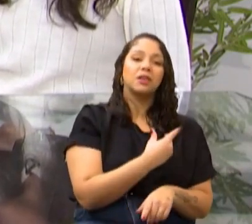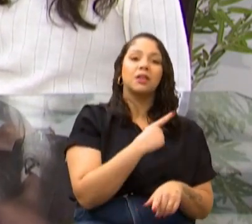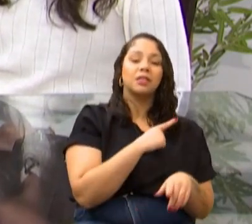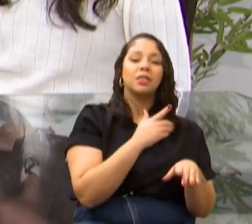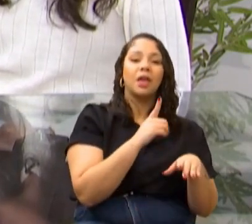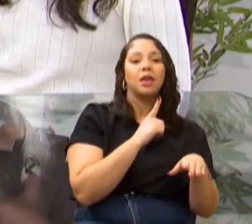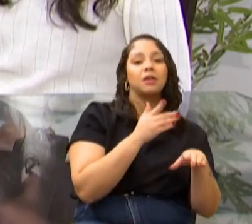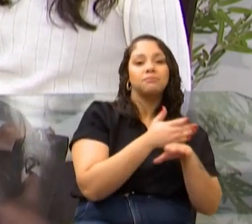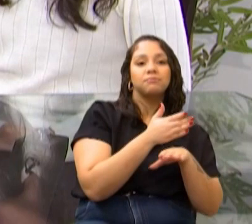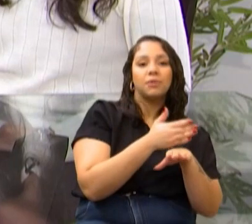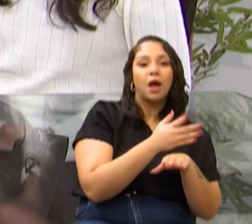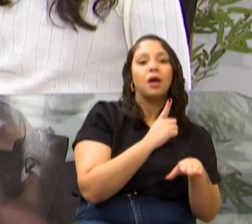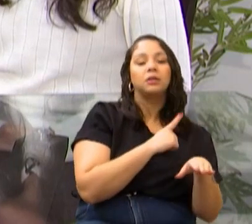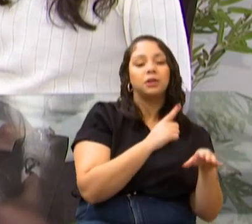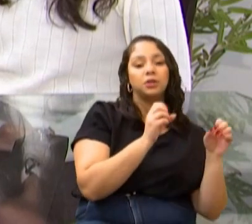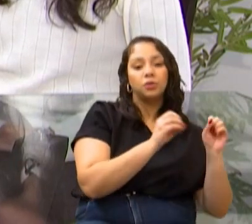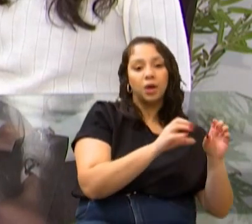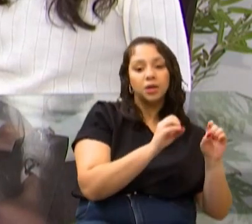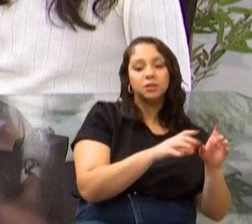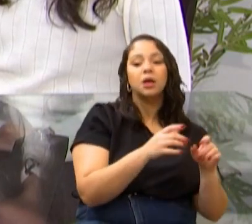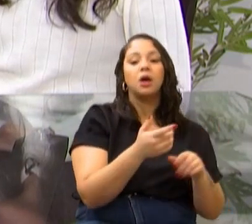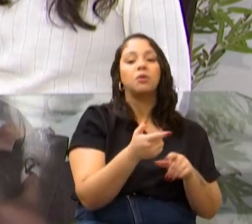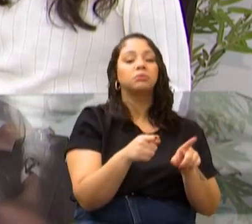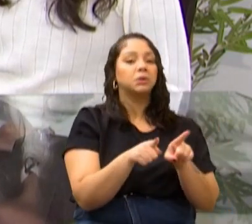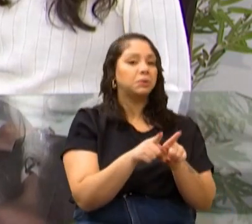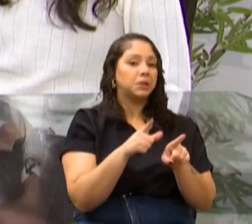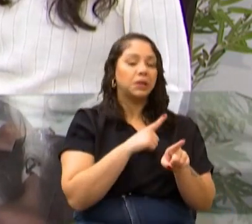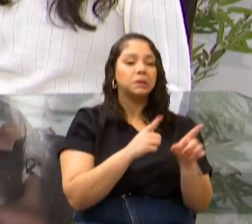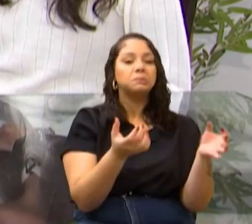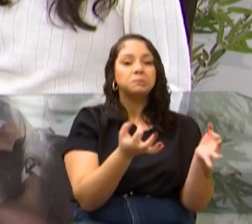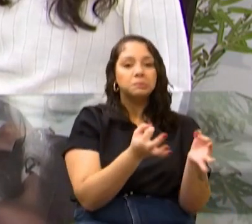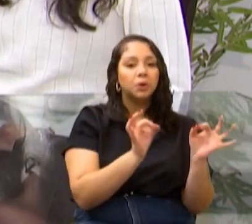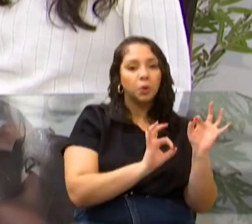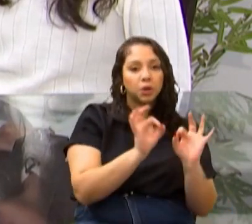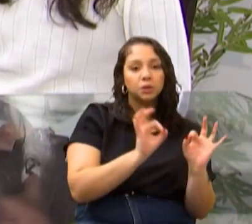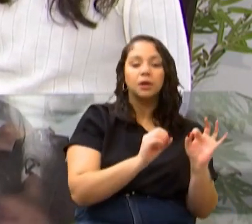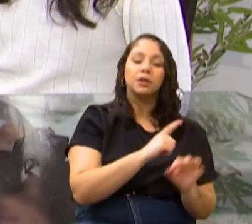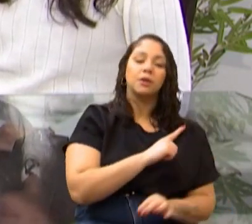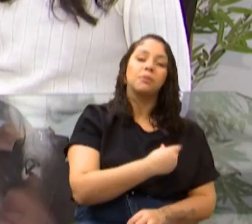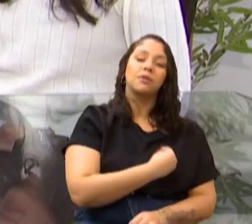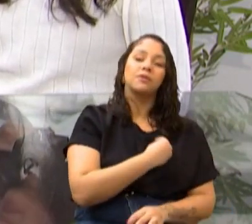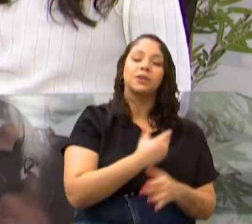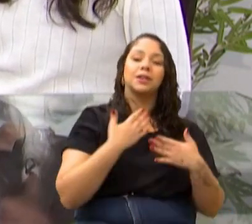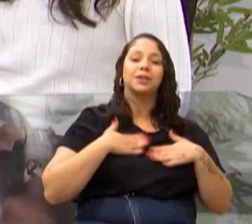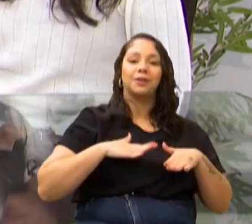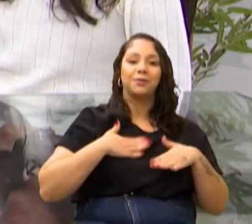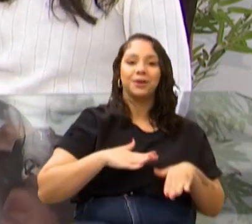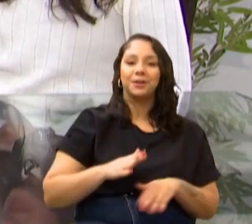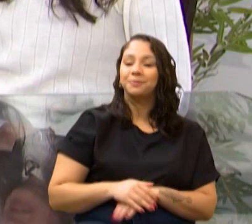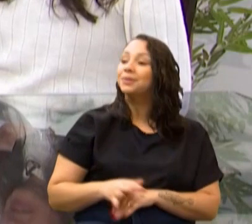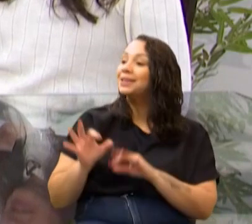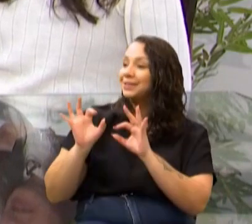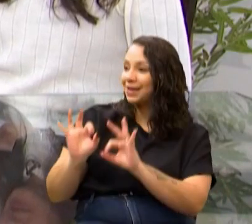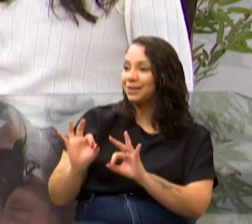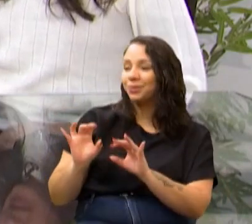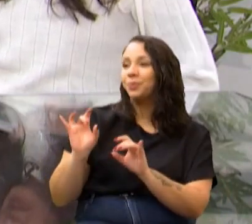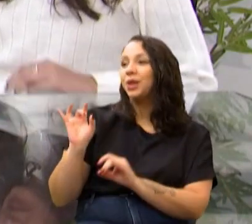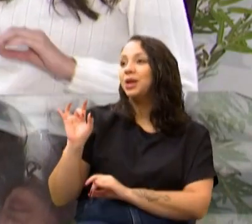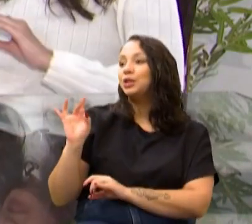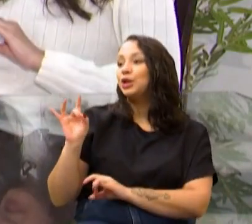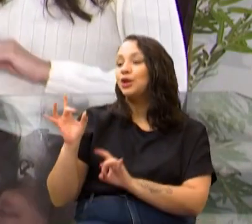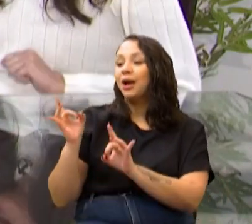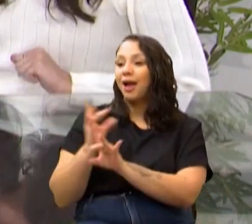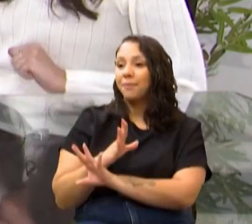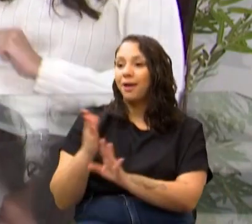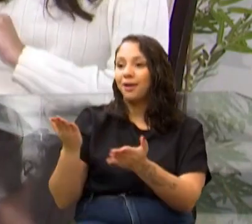dele, conseguiu fazer a reserva, tem educação, tá tudo arrumadinho, tudo bonitinho, e aí ele leva a vida tranquila. Certo.